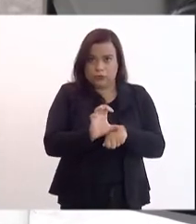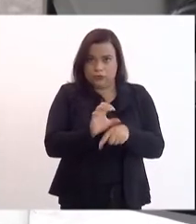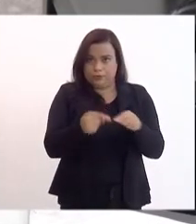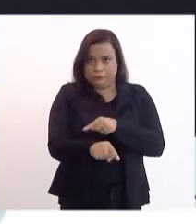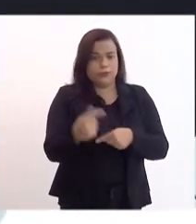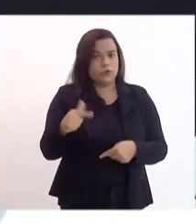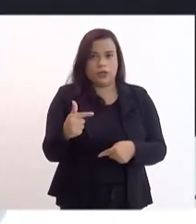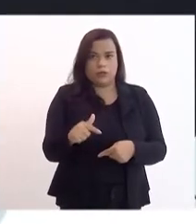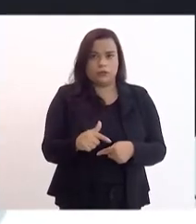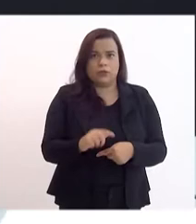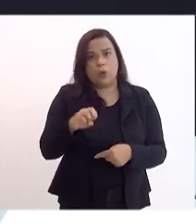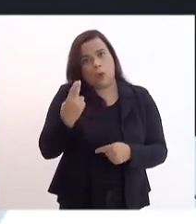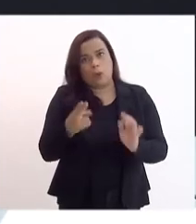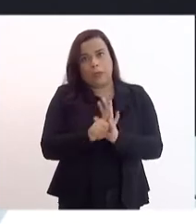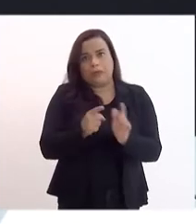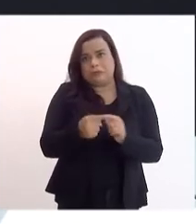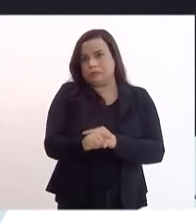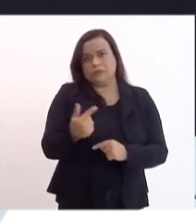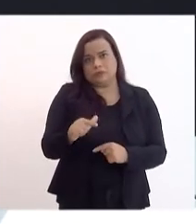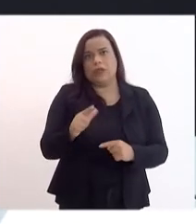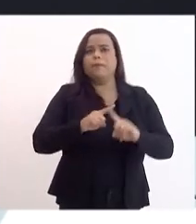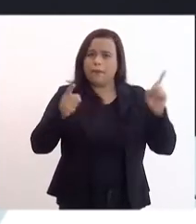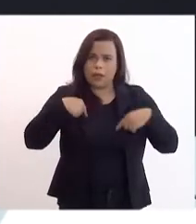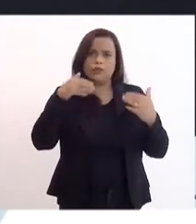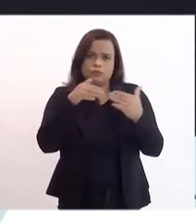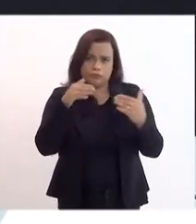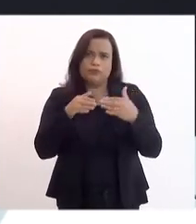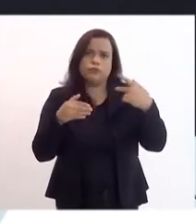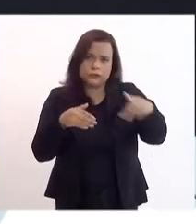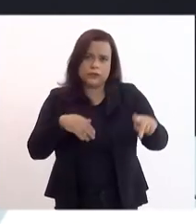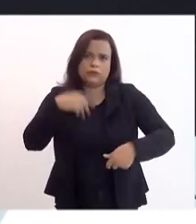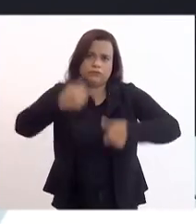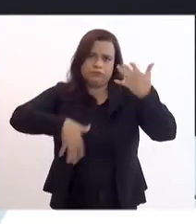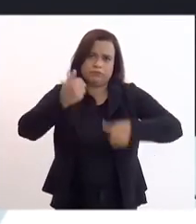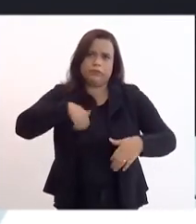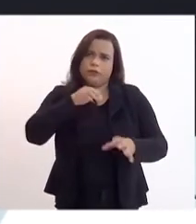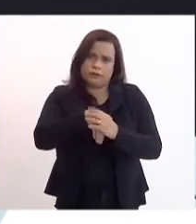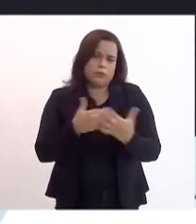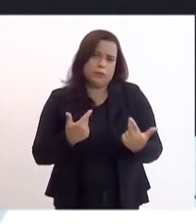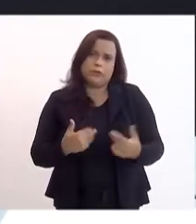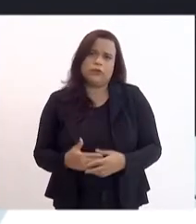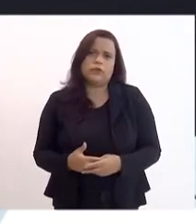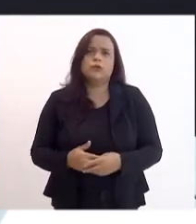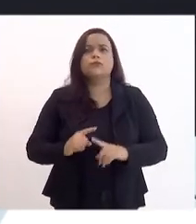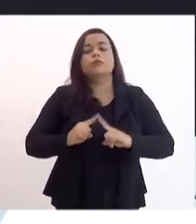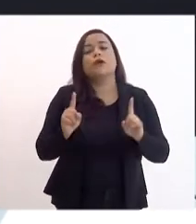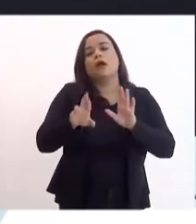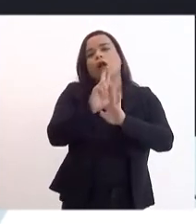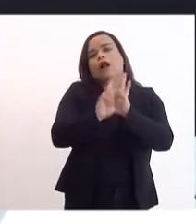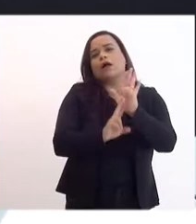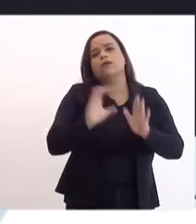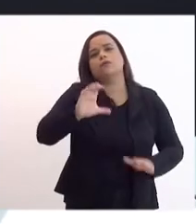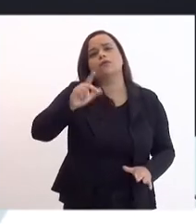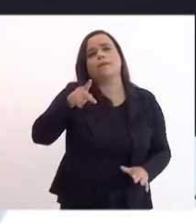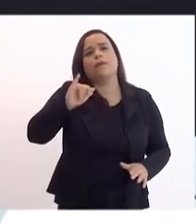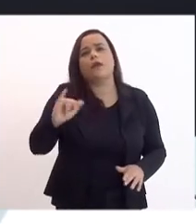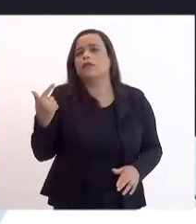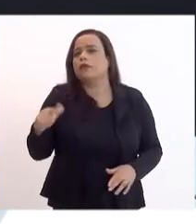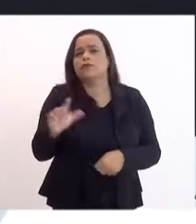só. Mas já me coaduno com a sua fala e com o seu voto também. Relatório de CPI não tem constitucionalidade de